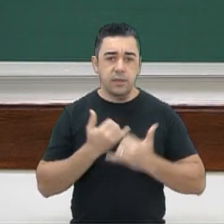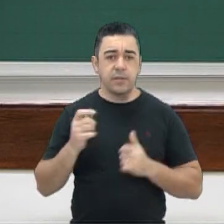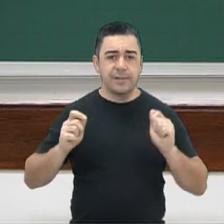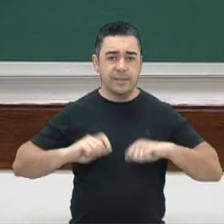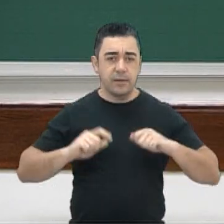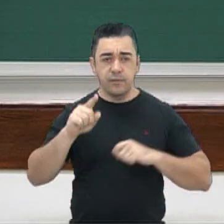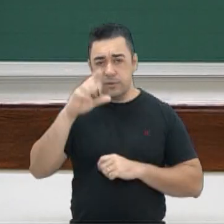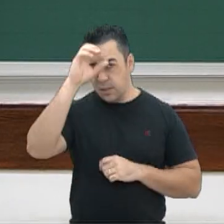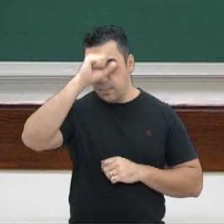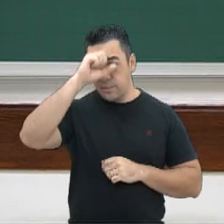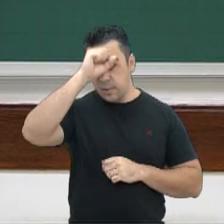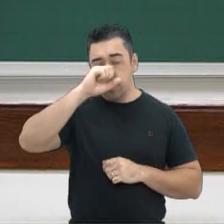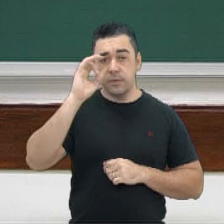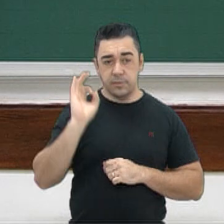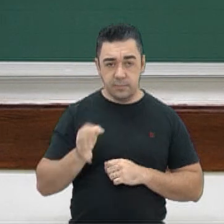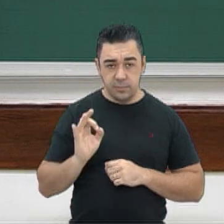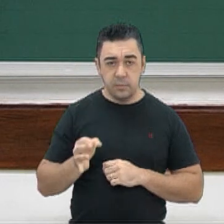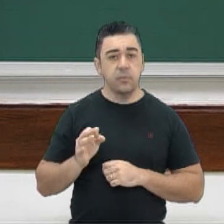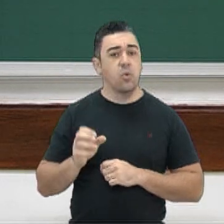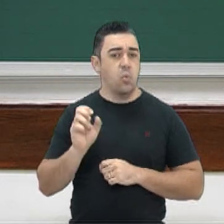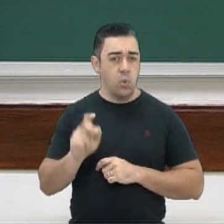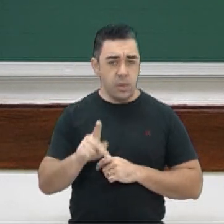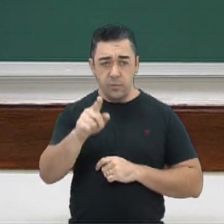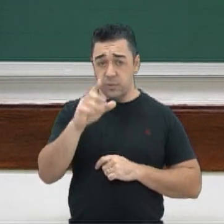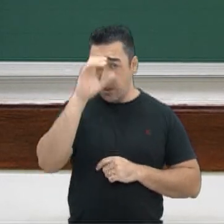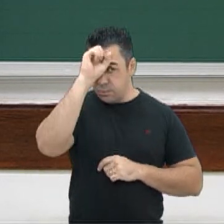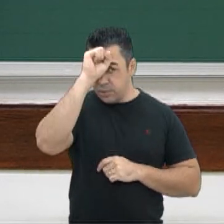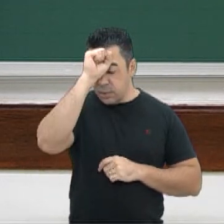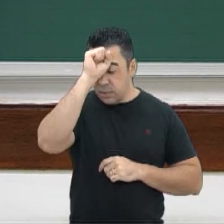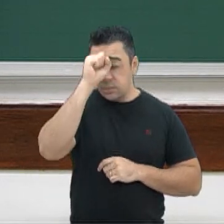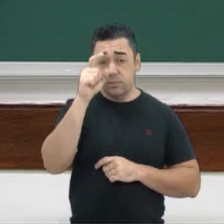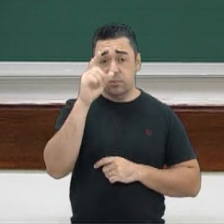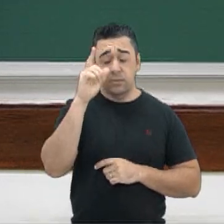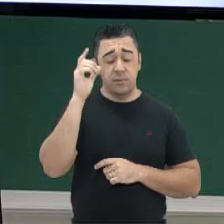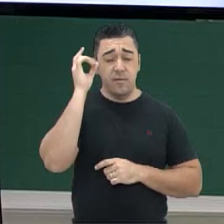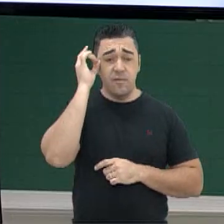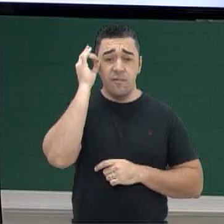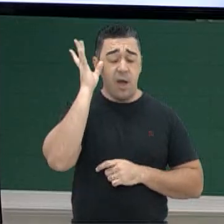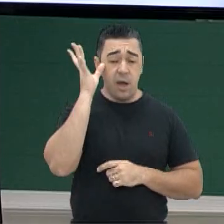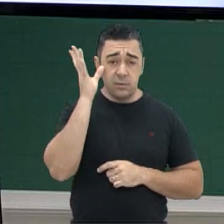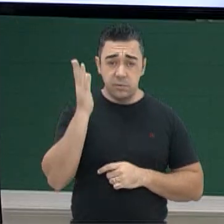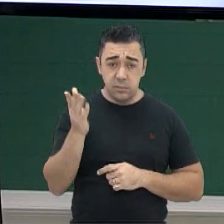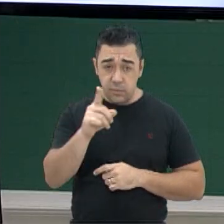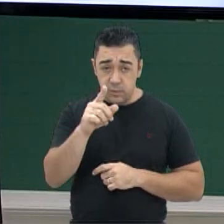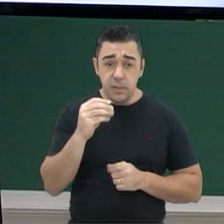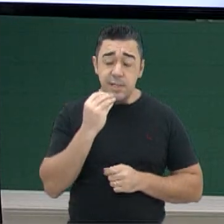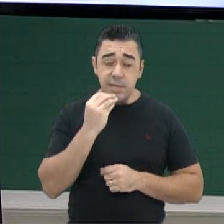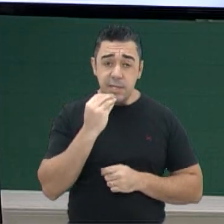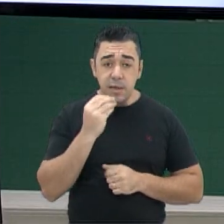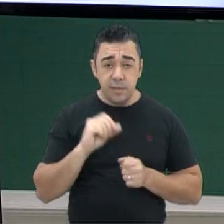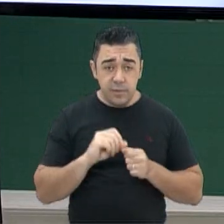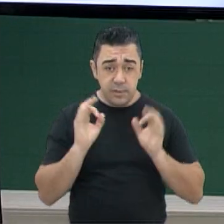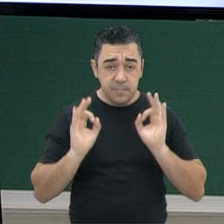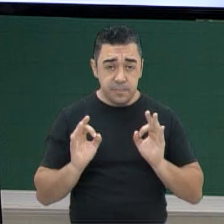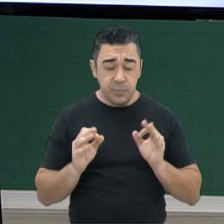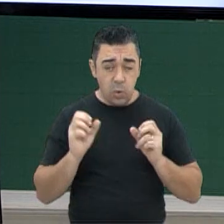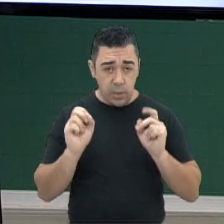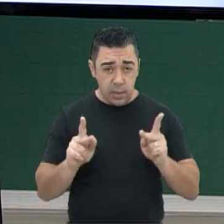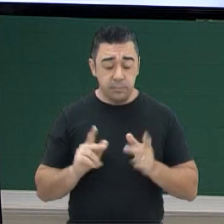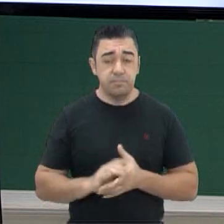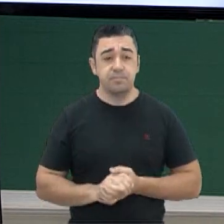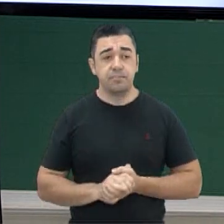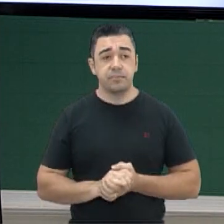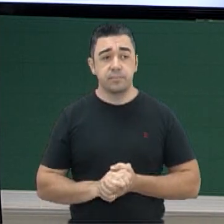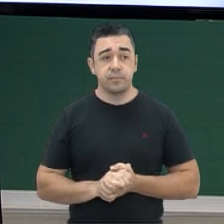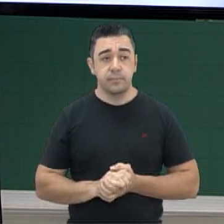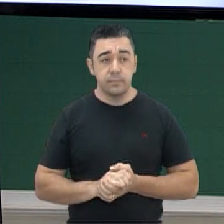você aprende, ok? Que você pegou o jeito, pega a manha, é facílimo de fazer. Então testem e tenho certeza que vai ser legal, ok?